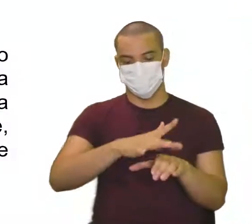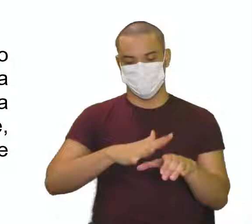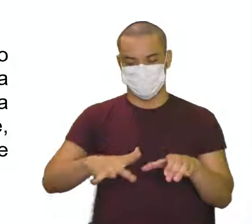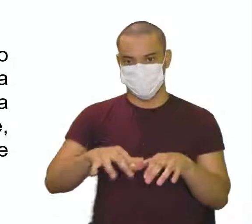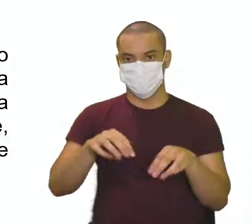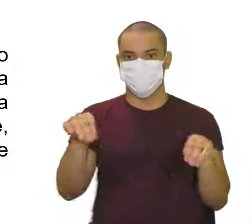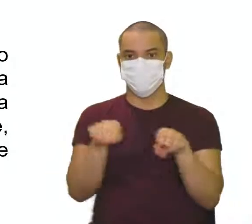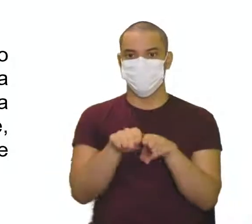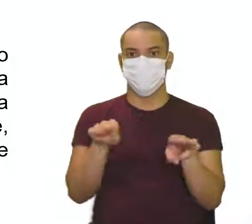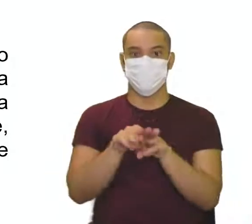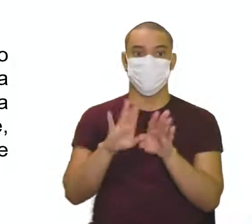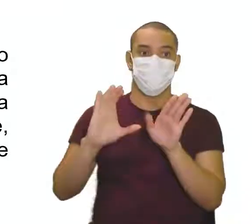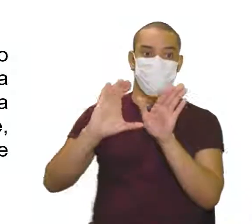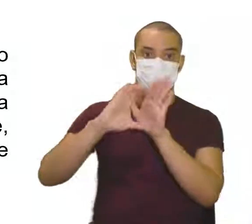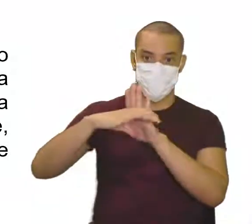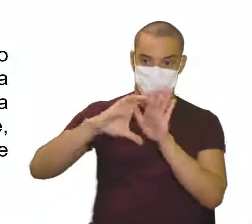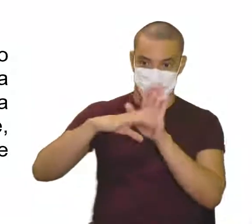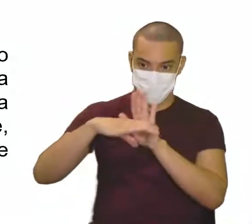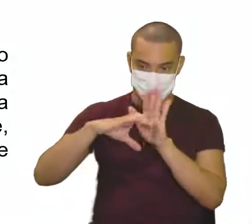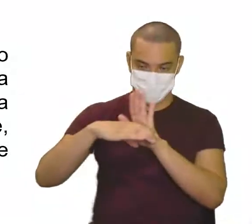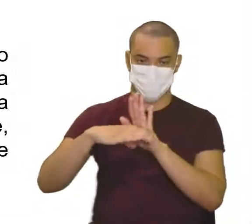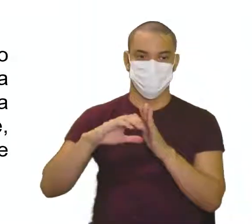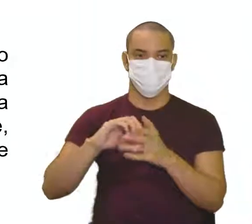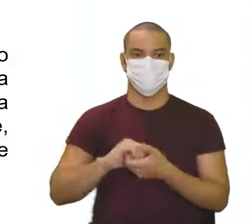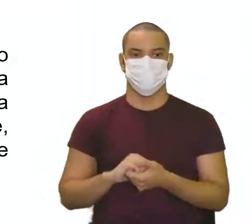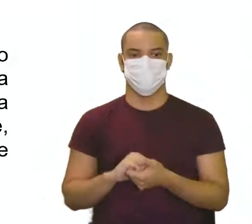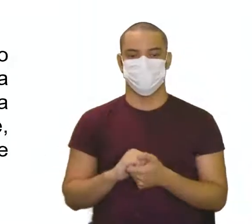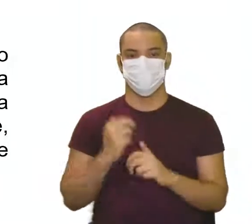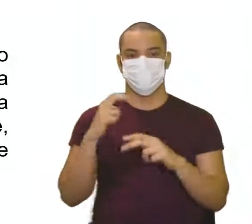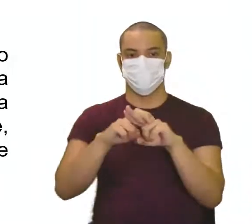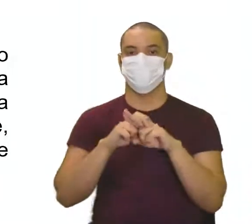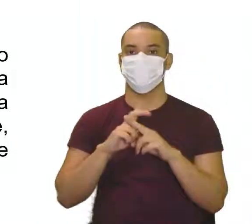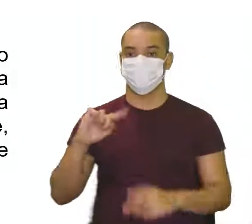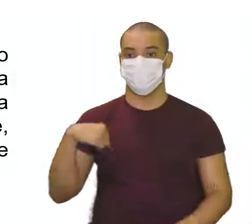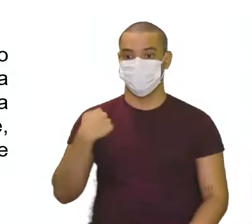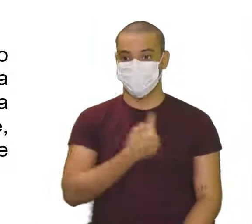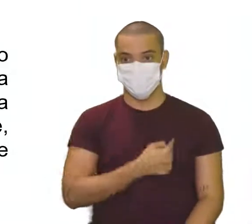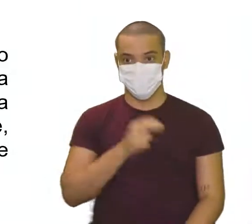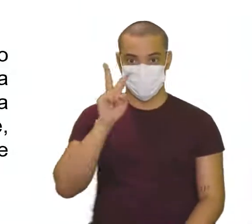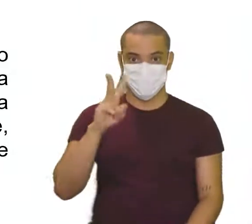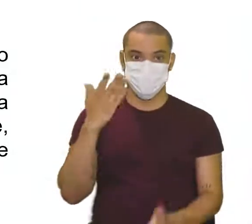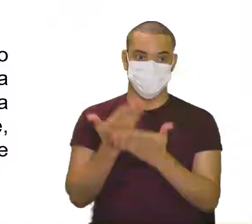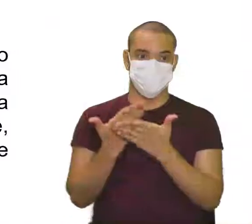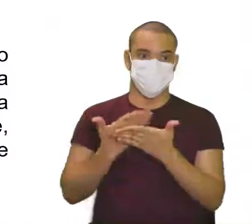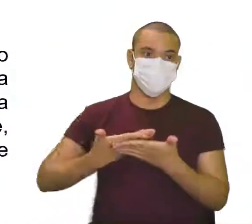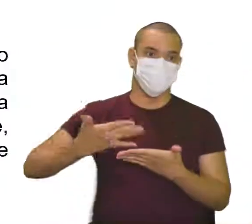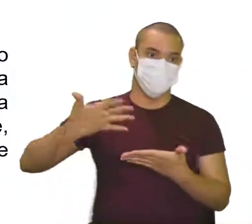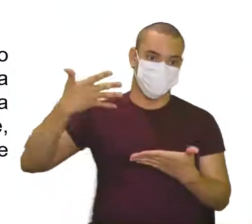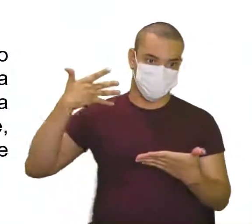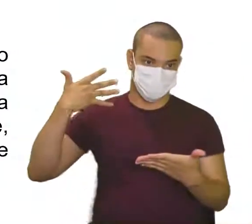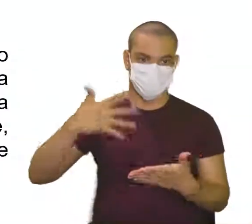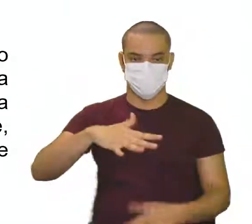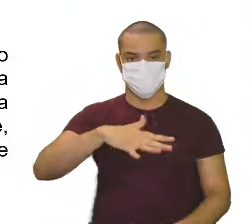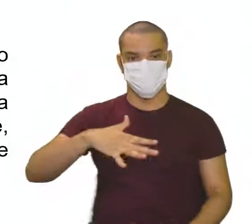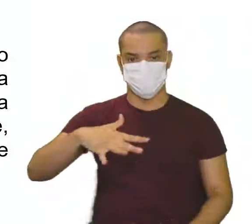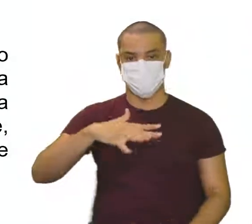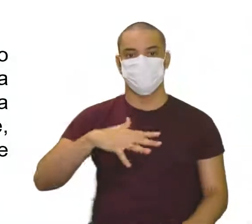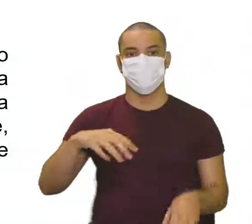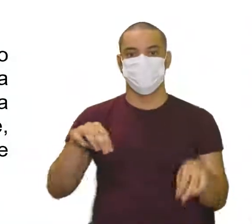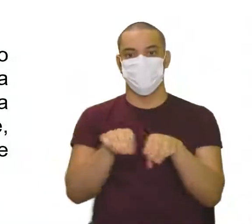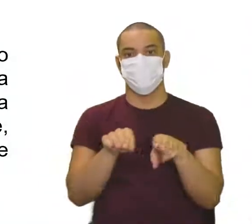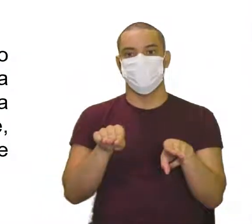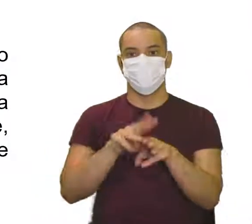magnético, conceito de campo magnético. Então, nós vimos em aula passada que campo magnético é